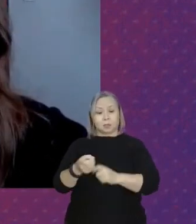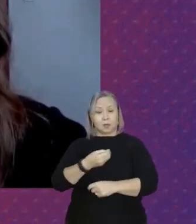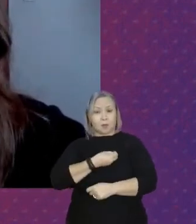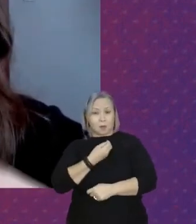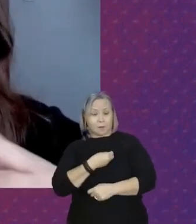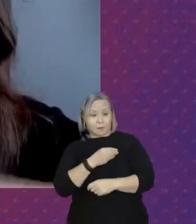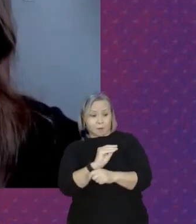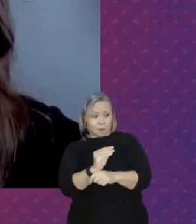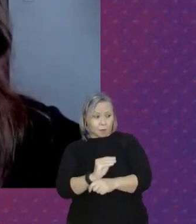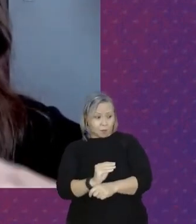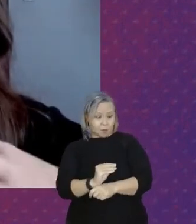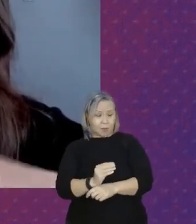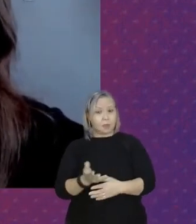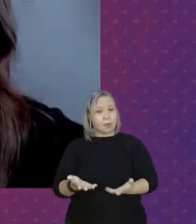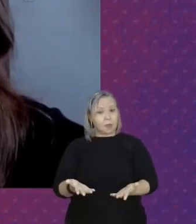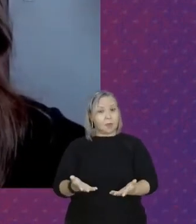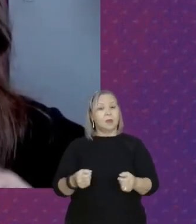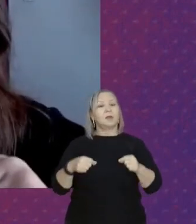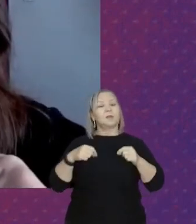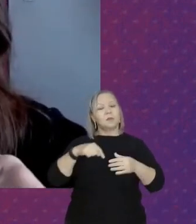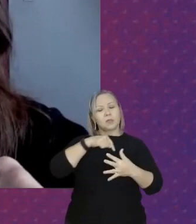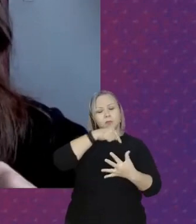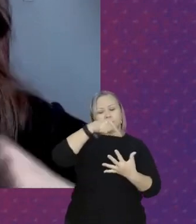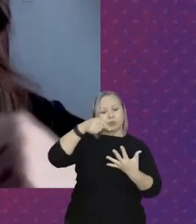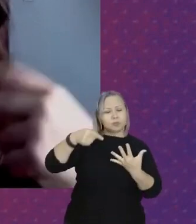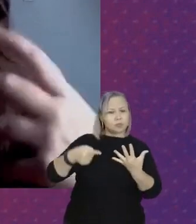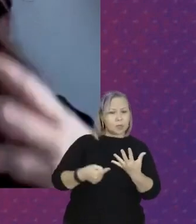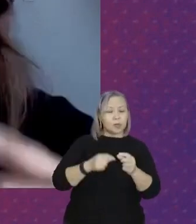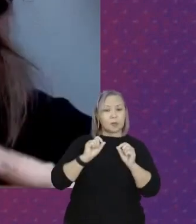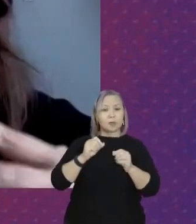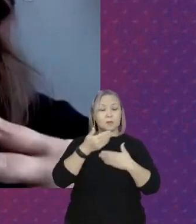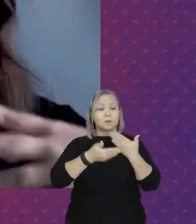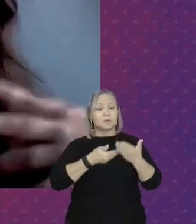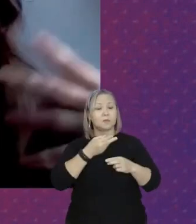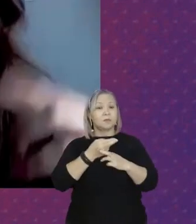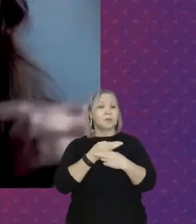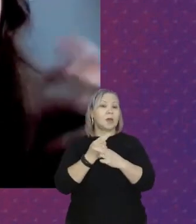cuidado. Então, o cuidado tem essas dimensões que tem a ver com